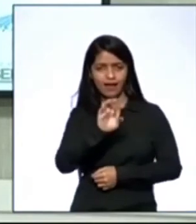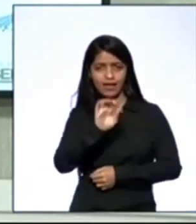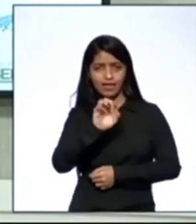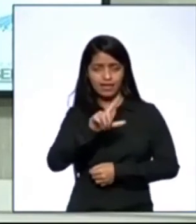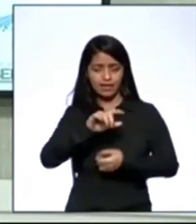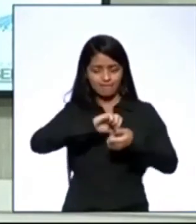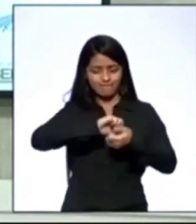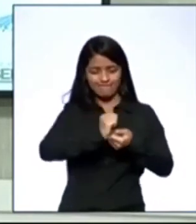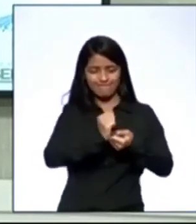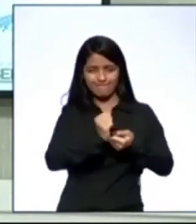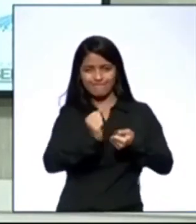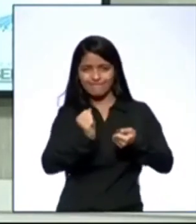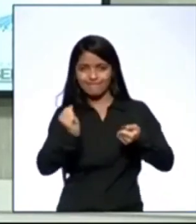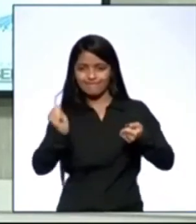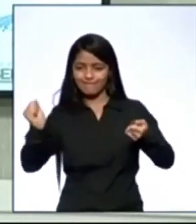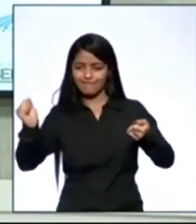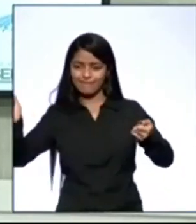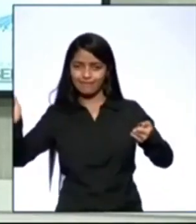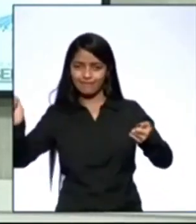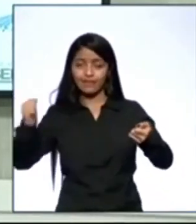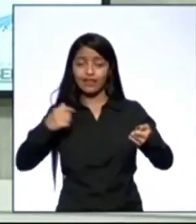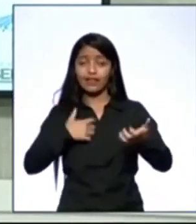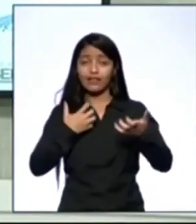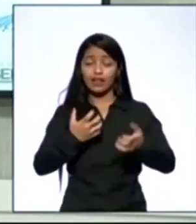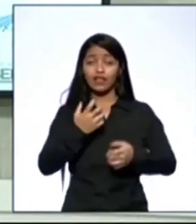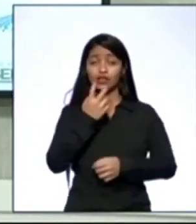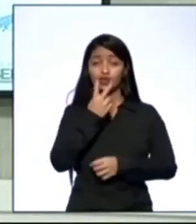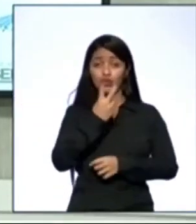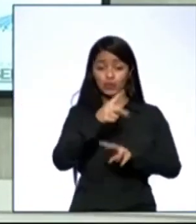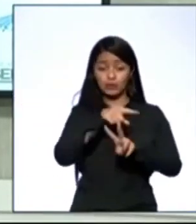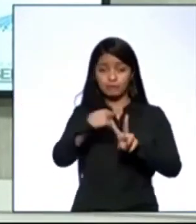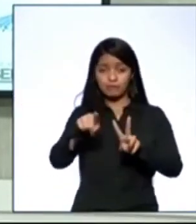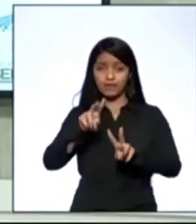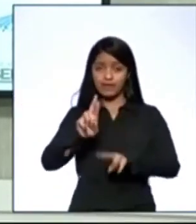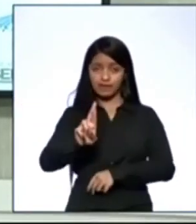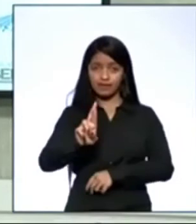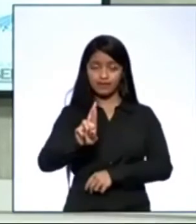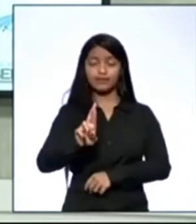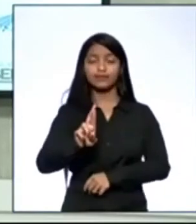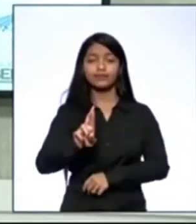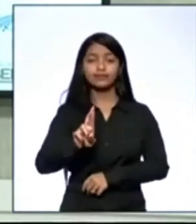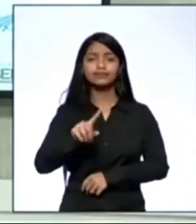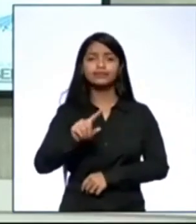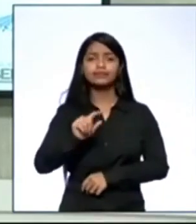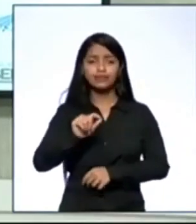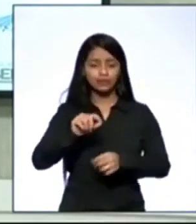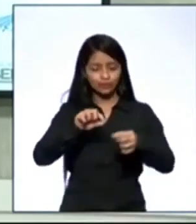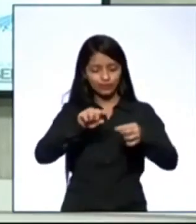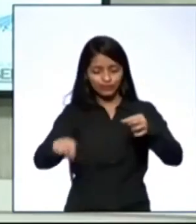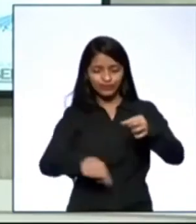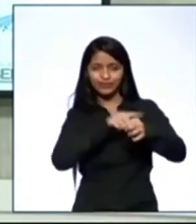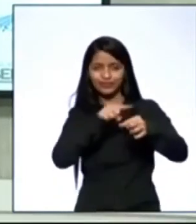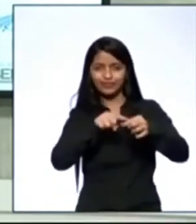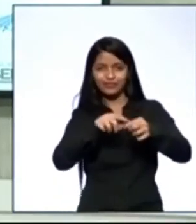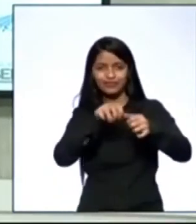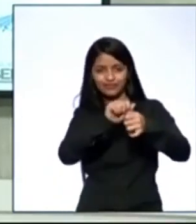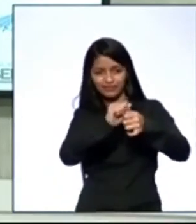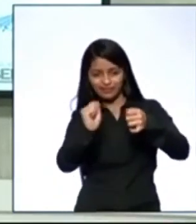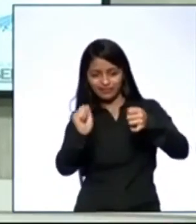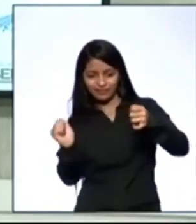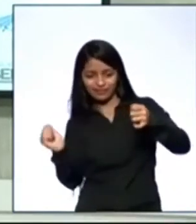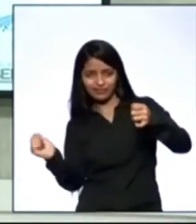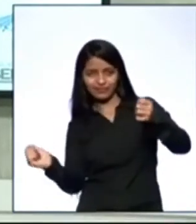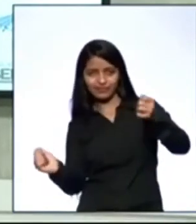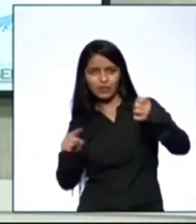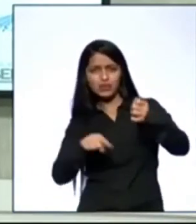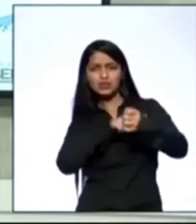né, um comprimento de 2 PR, que é o que recobria todo o carretel, né, o perímetro,